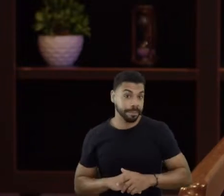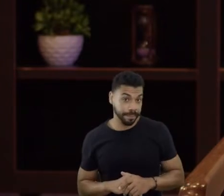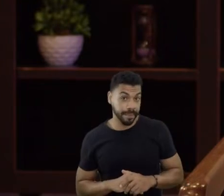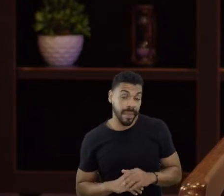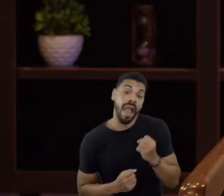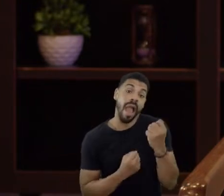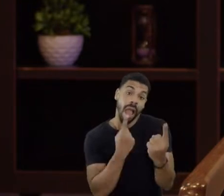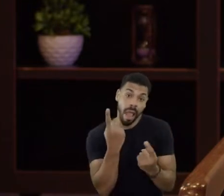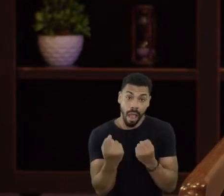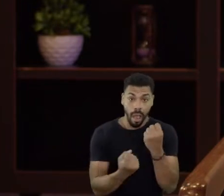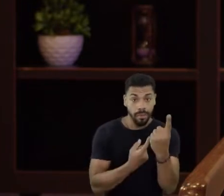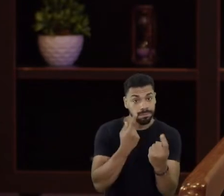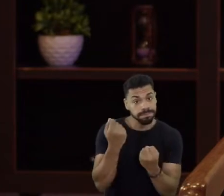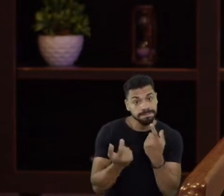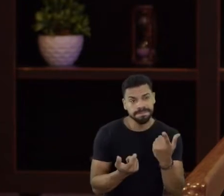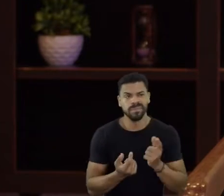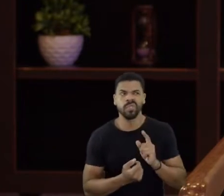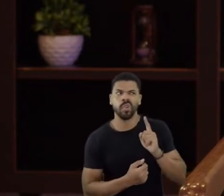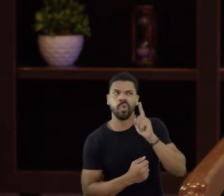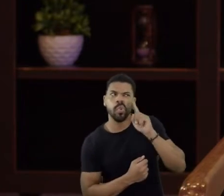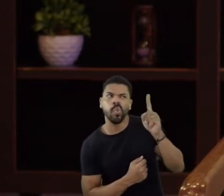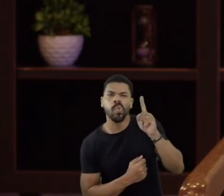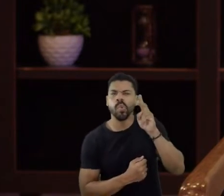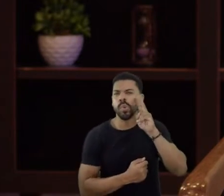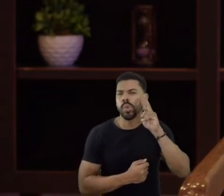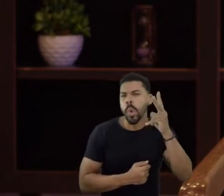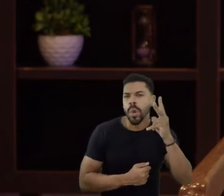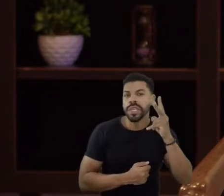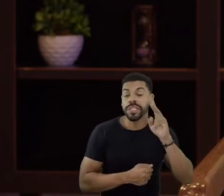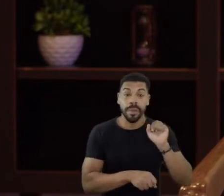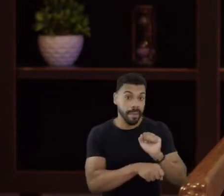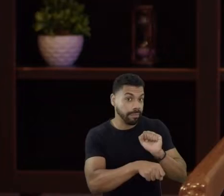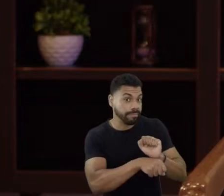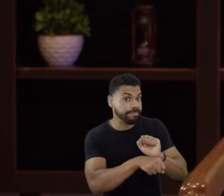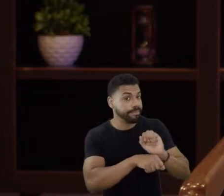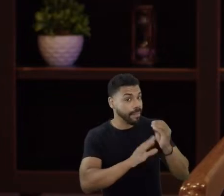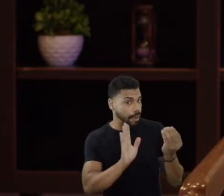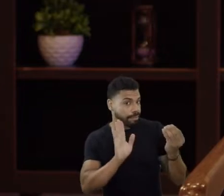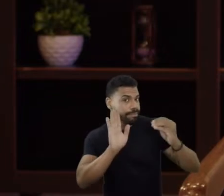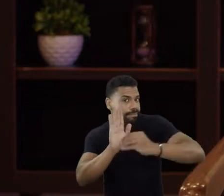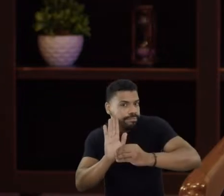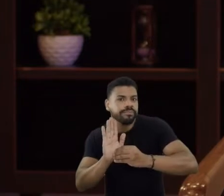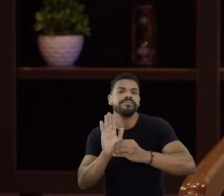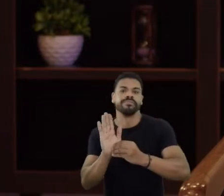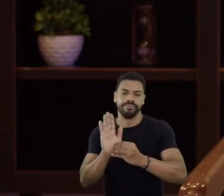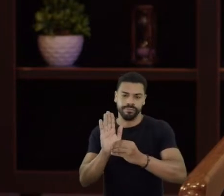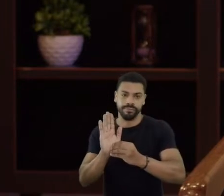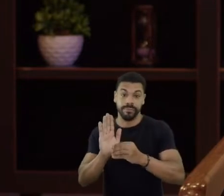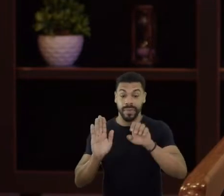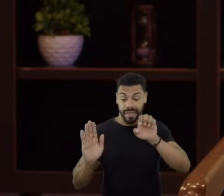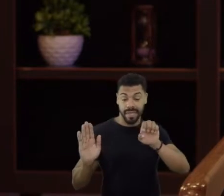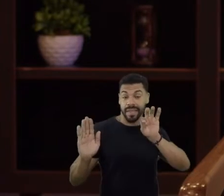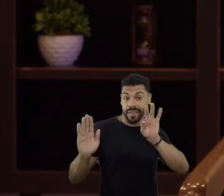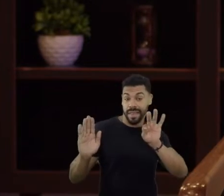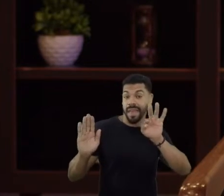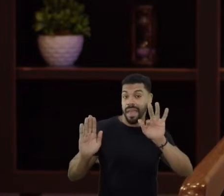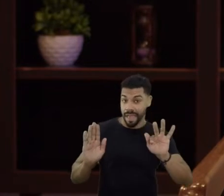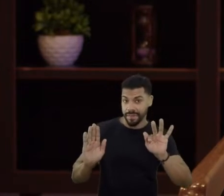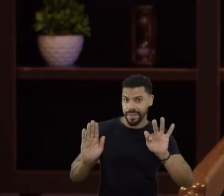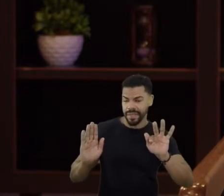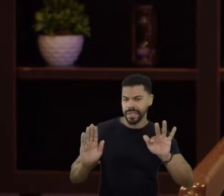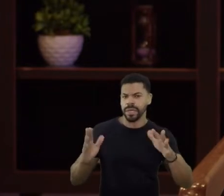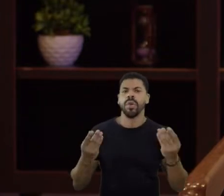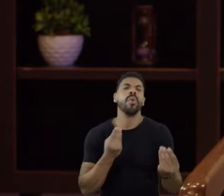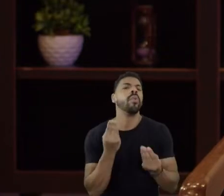alguns têm até uma defasagem de dois ou três dias mas tudo bem é assim que funciona no caso do do etf do etf né